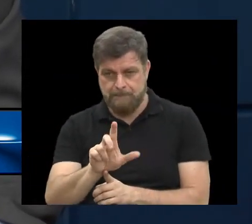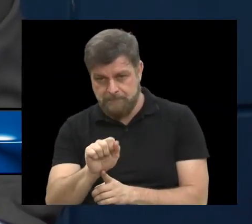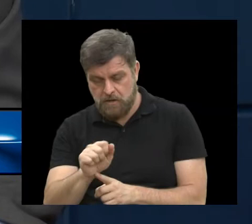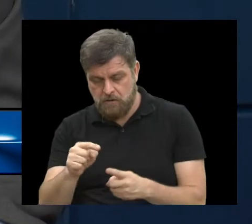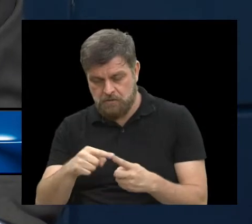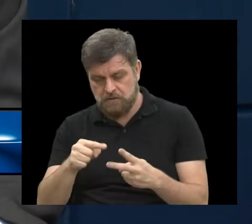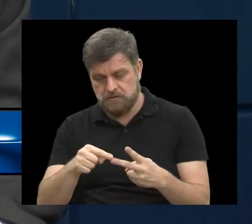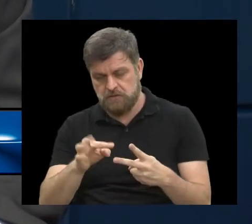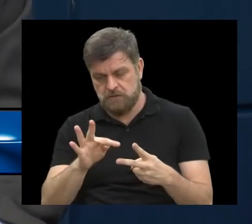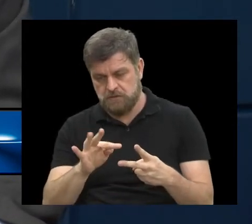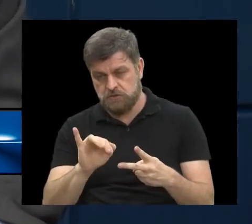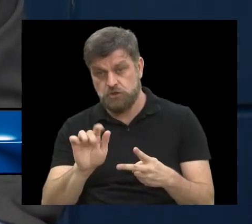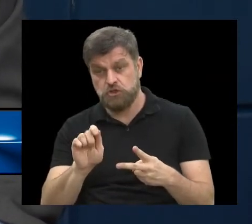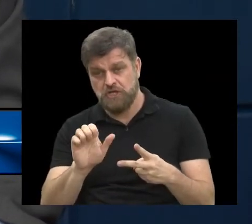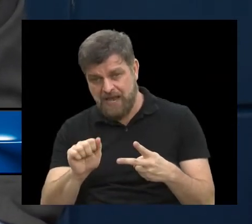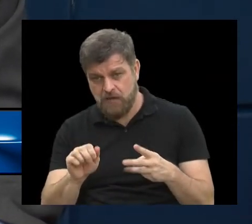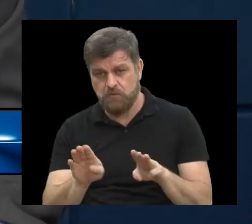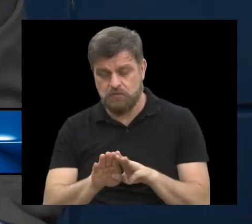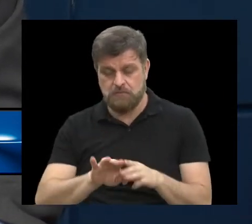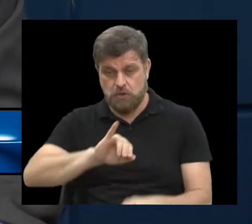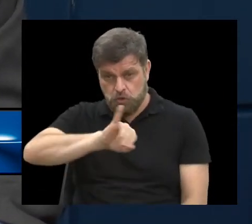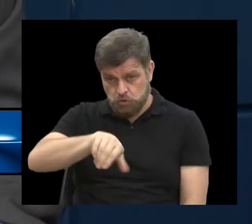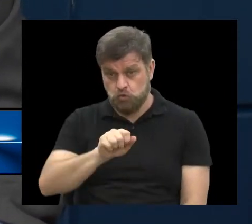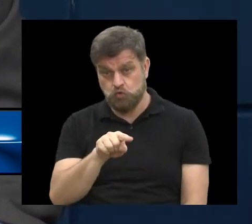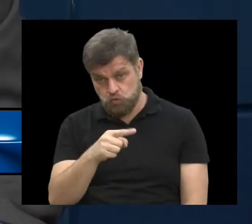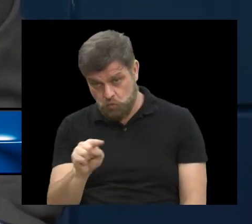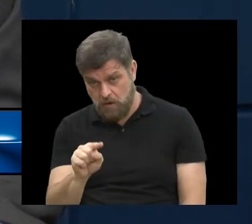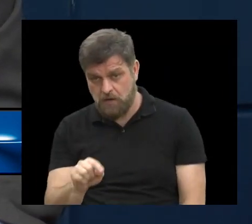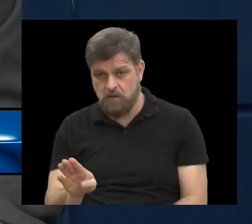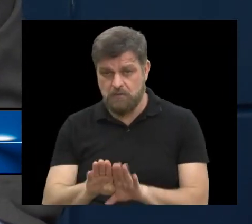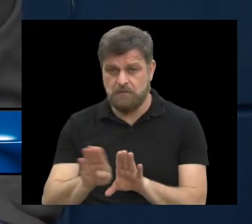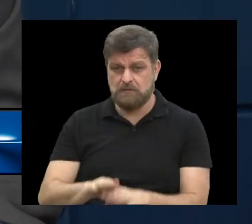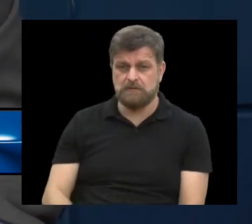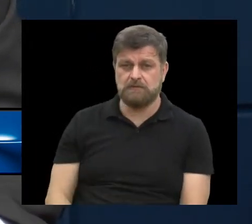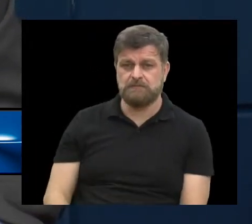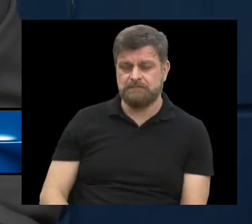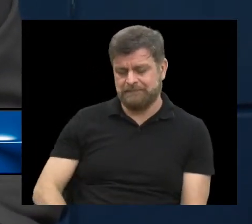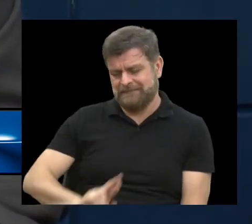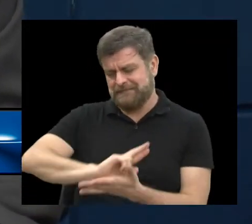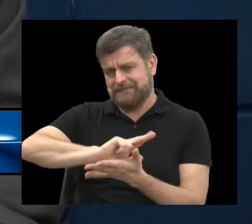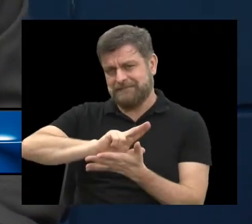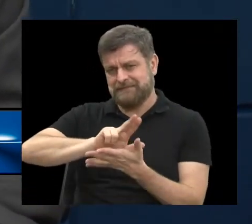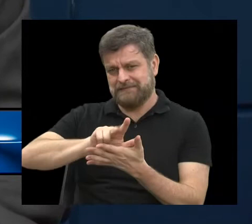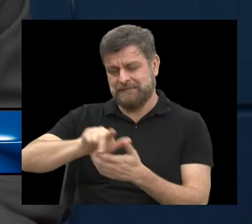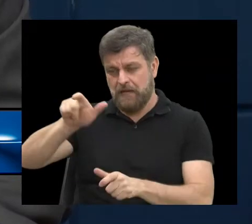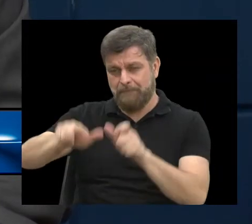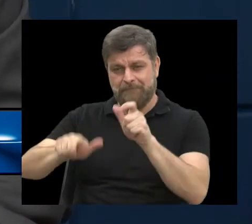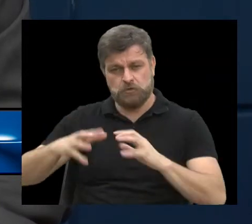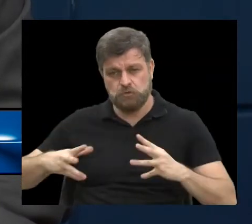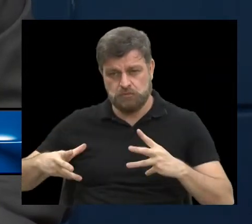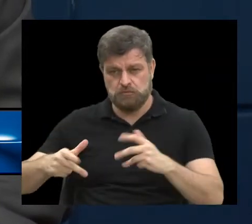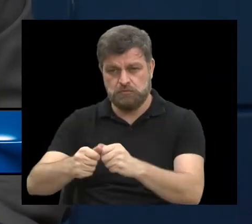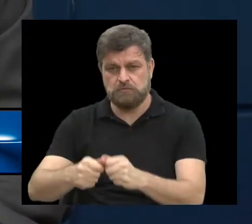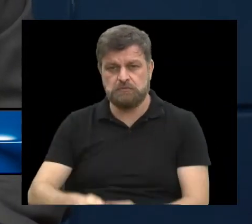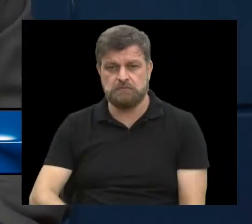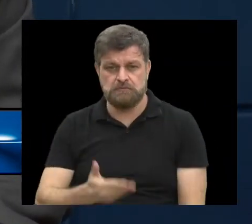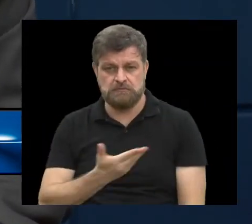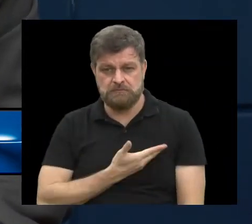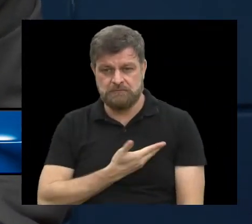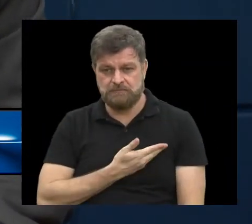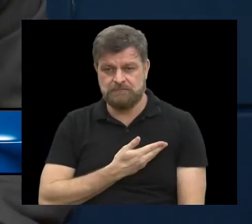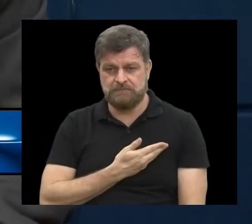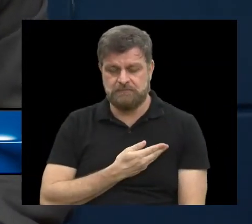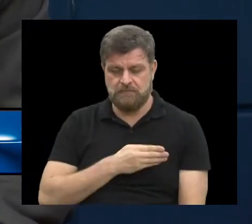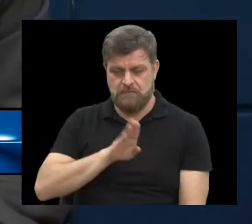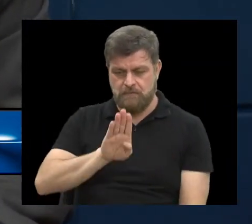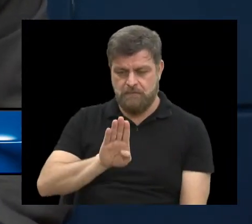muito obrigado pela presença, do João Lage, da Juliana Padilha, enfim, a todos vocês, do meu amigo Benê, sempre